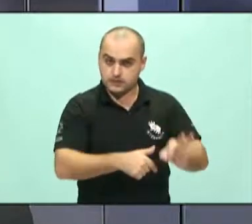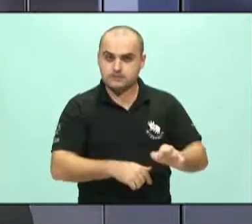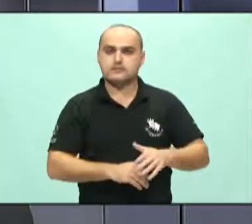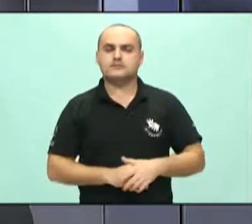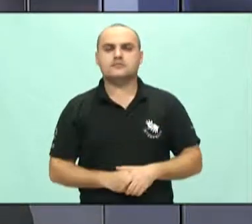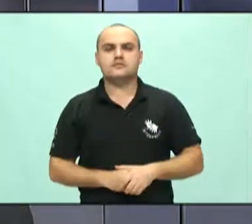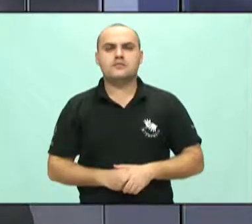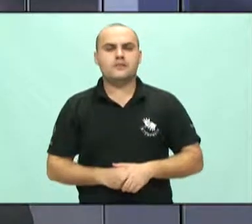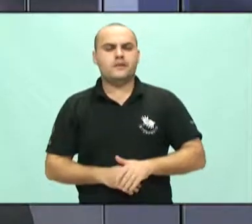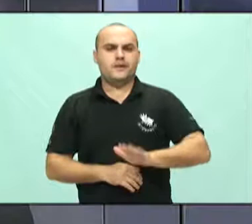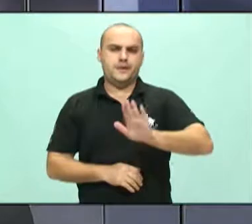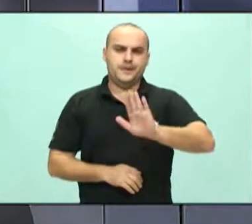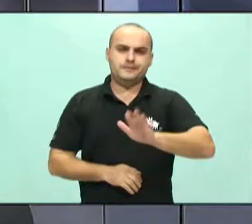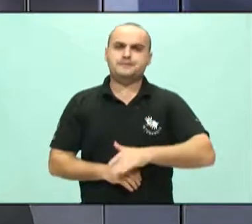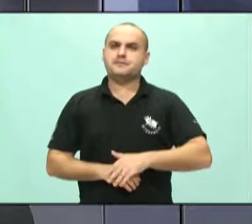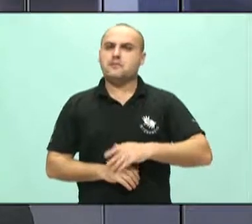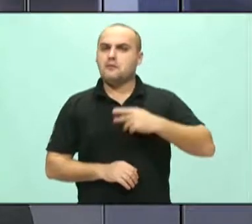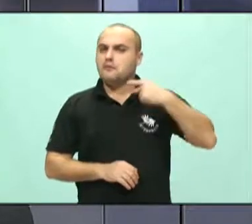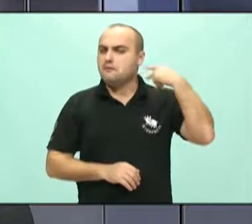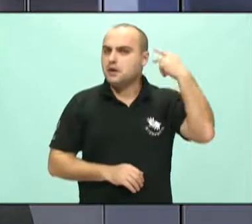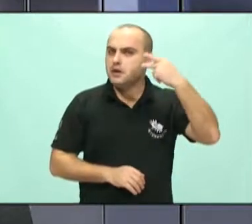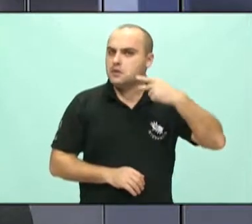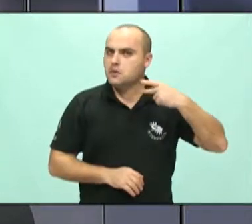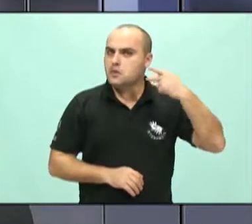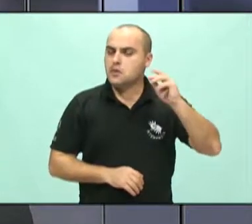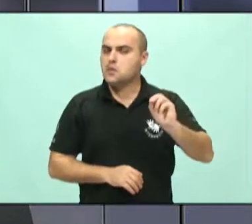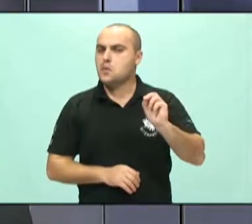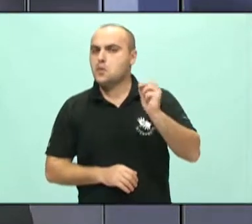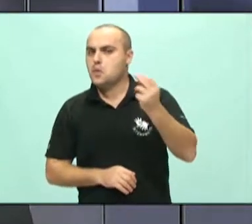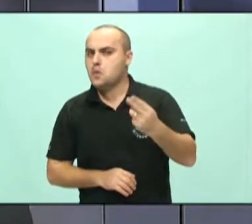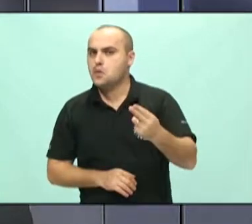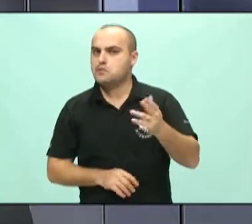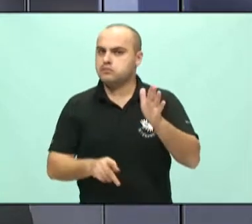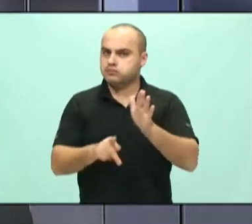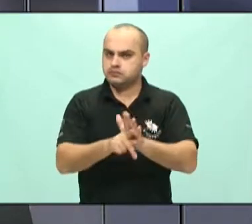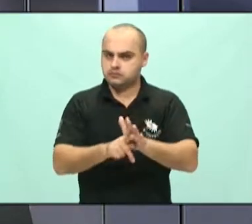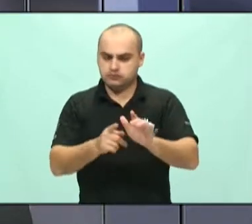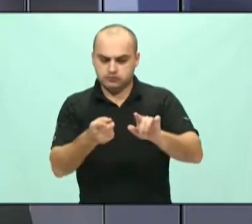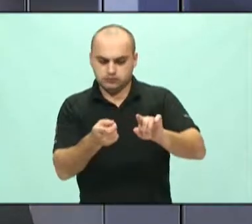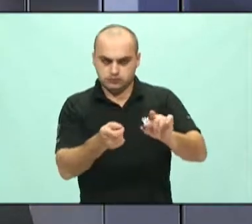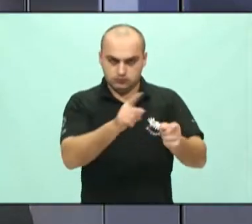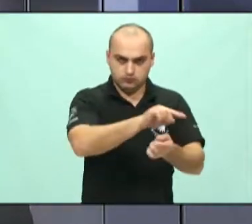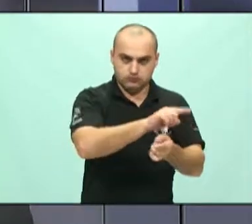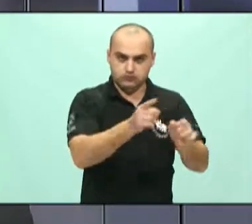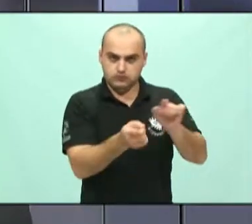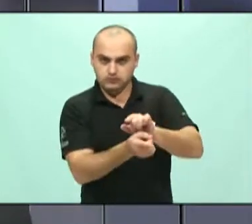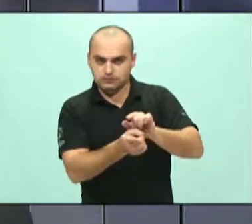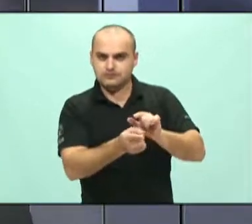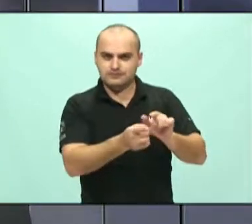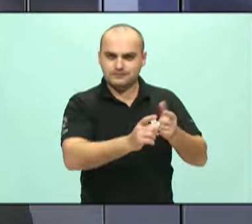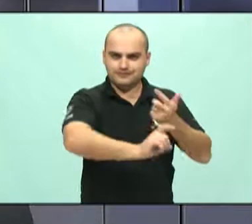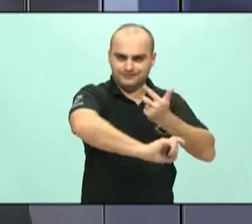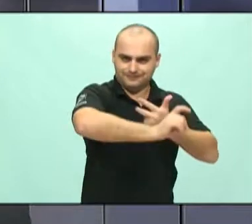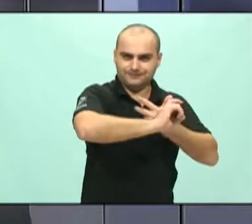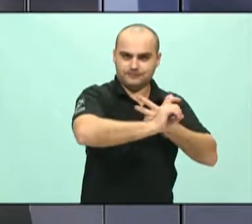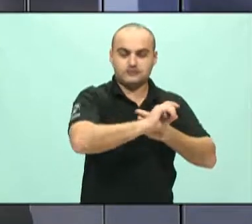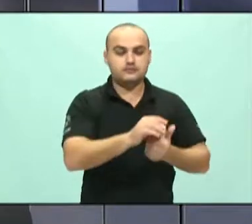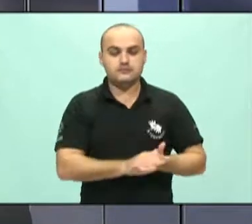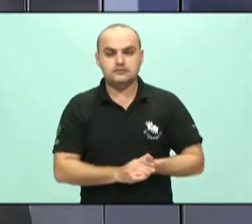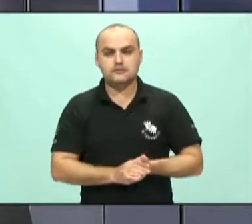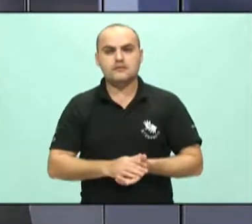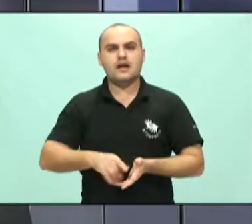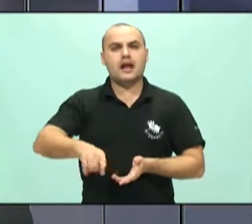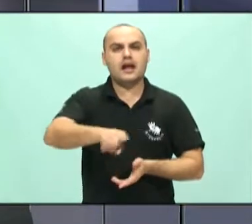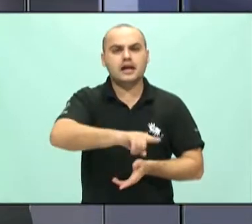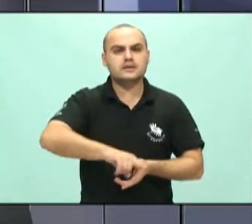o vereador ou o membro do Poder Legislativo em relação ao Executivo e vice-versa, essa relação de busca de